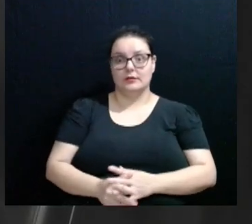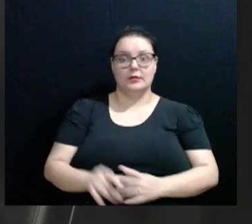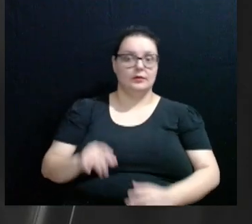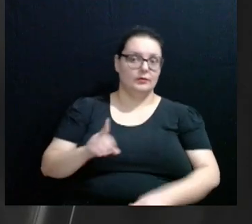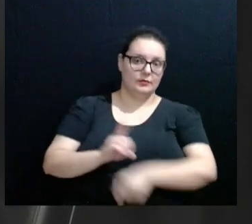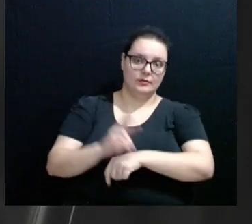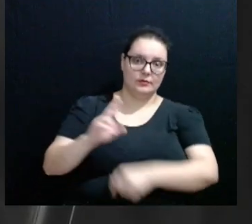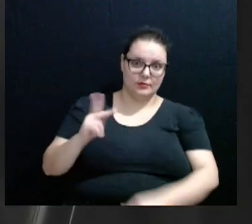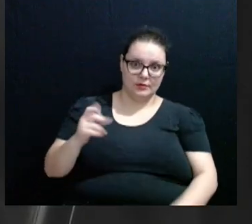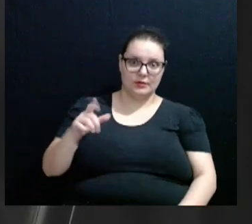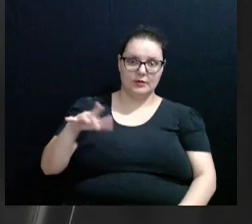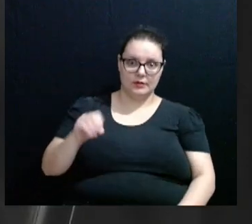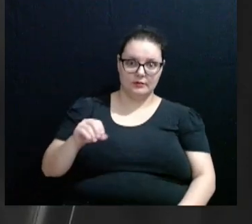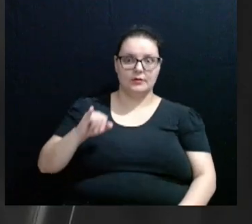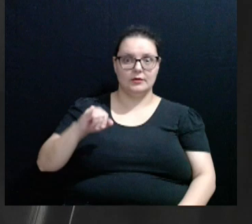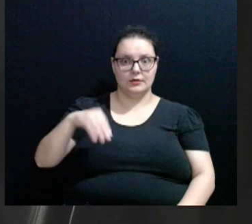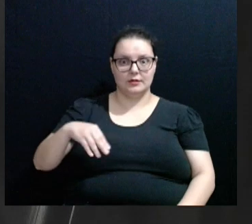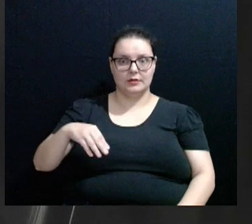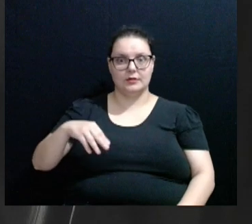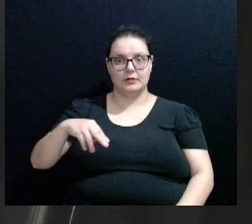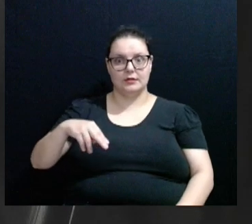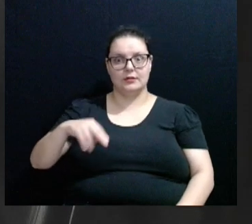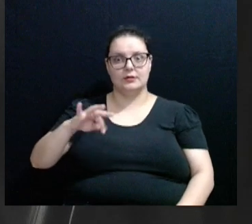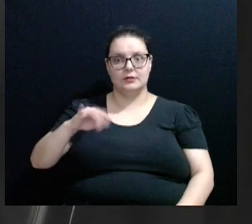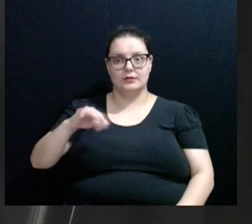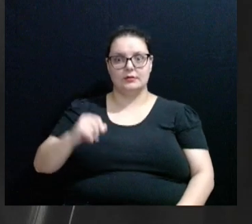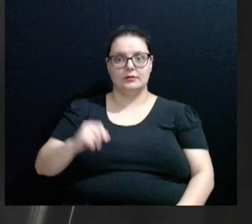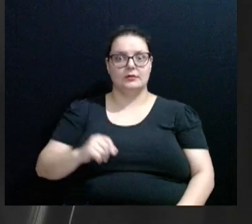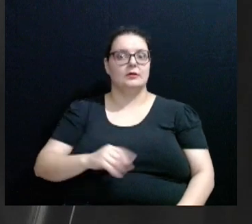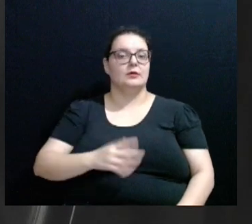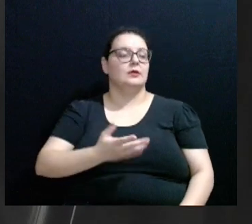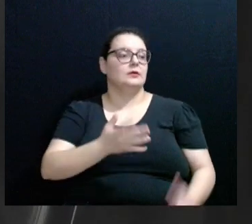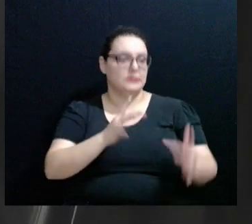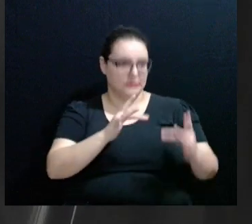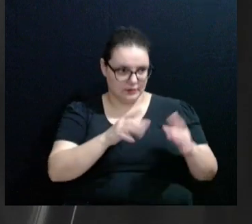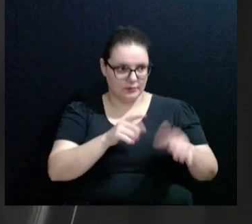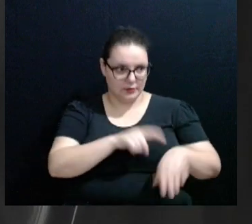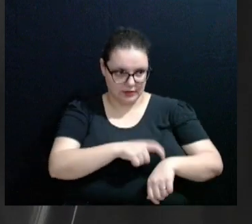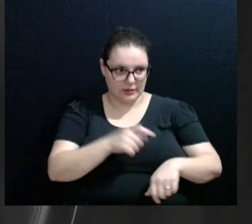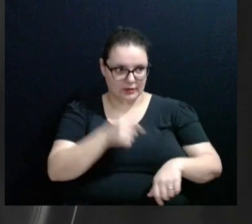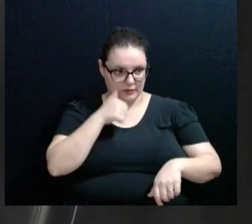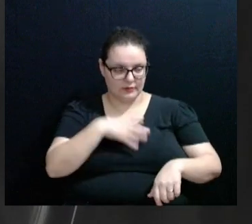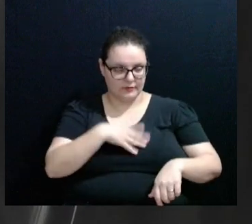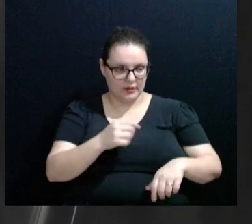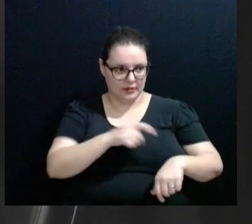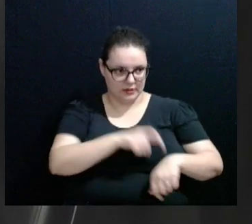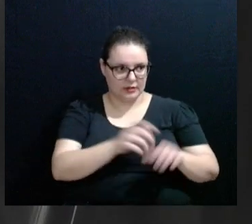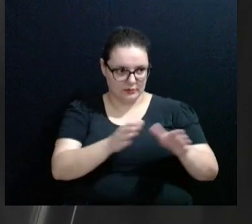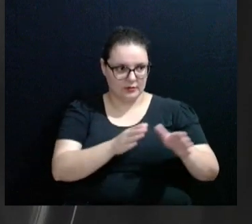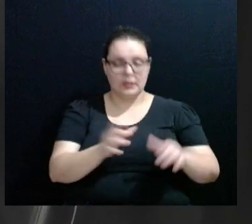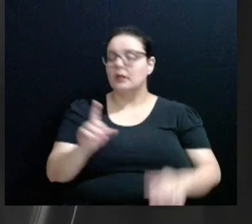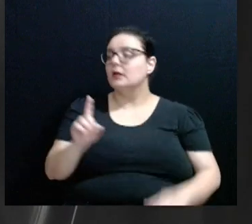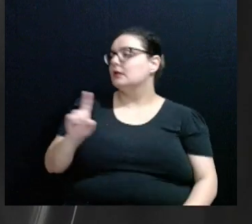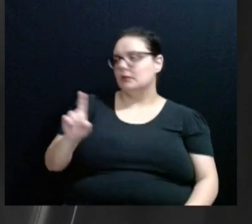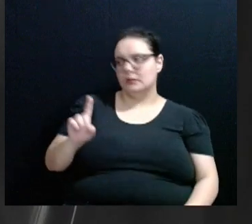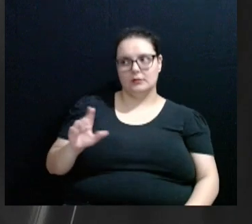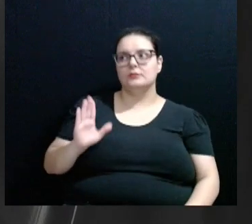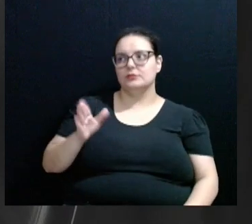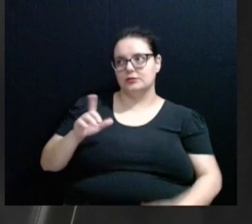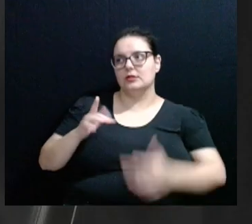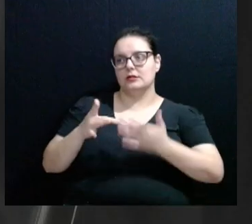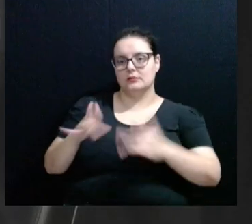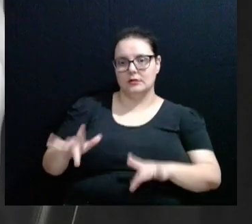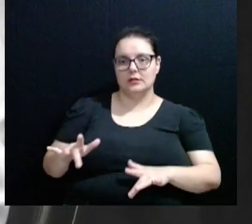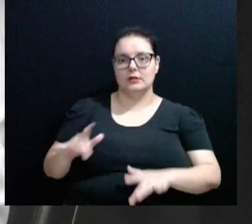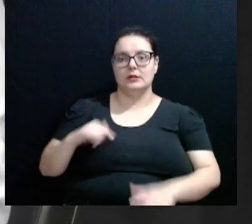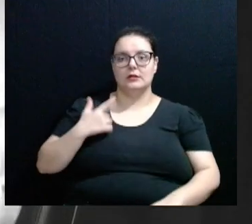E nessa época você já namorava com ela ainda ou não? Não namorava mais. Tá. E aí, quando tem todo esse processo, e eu assumo,